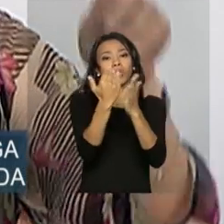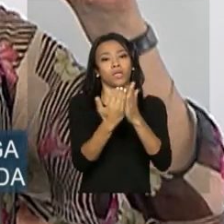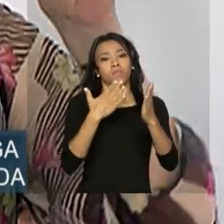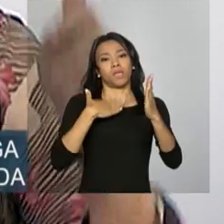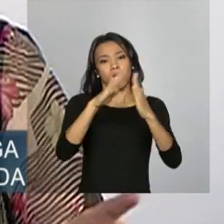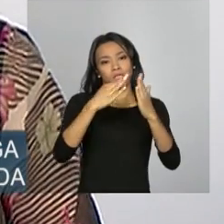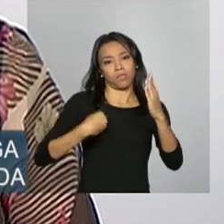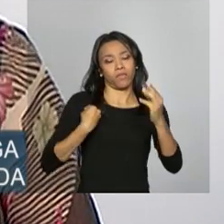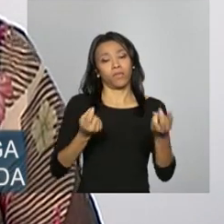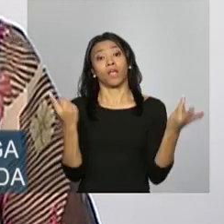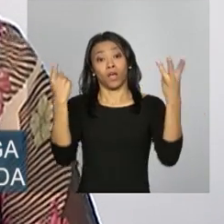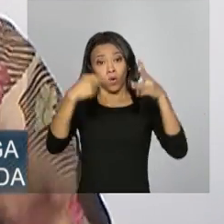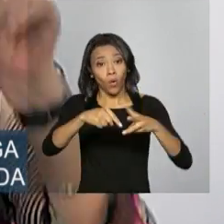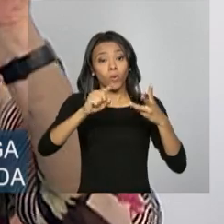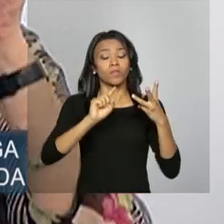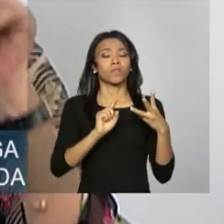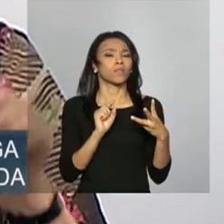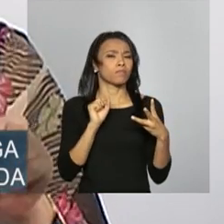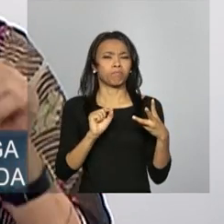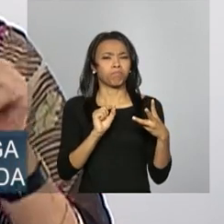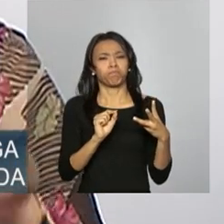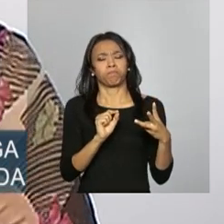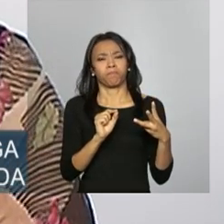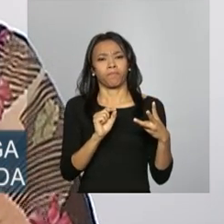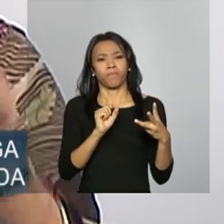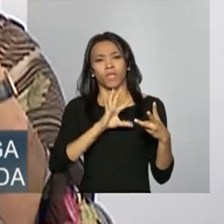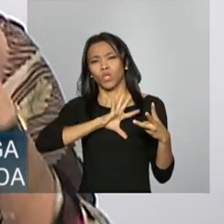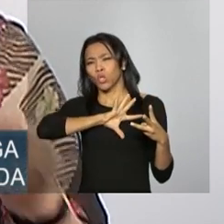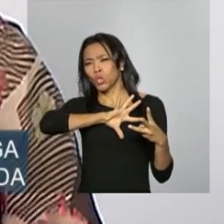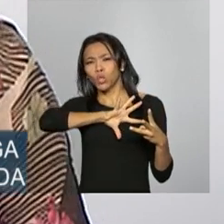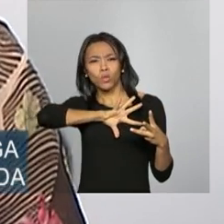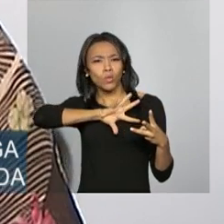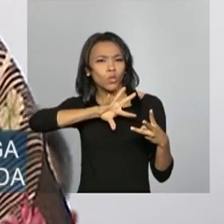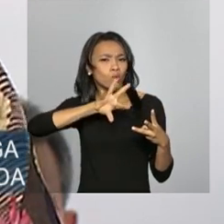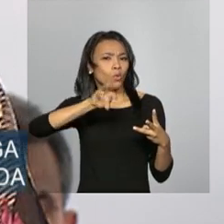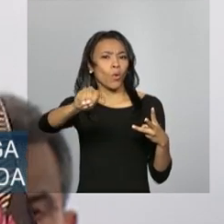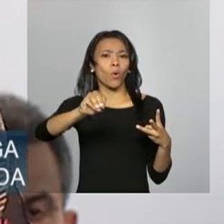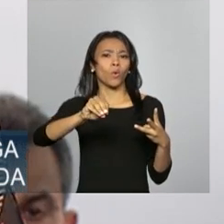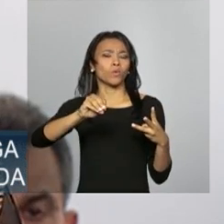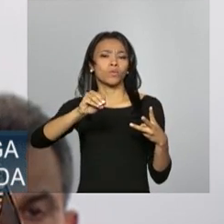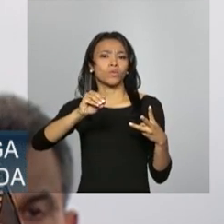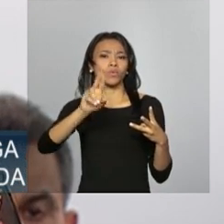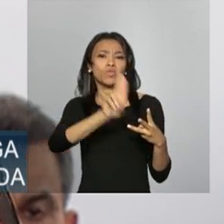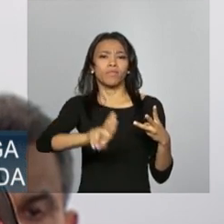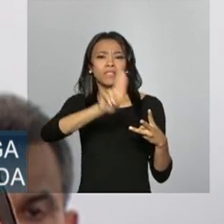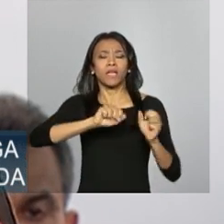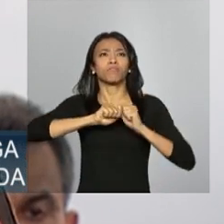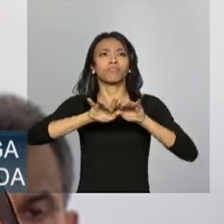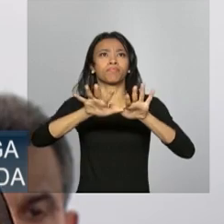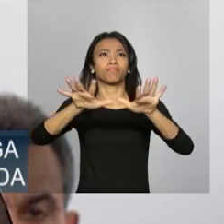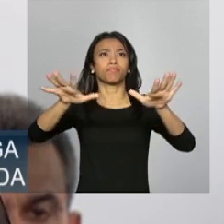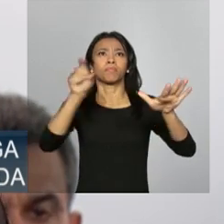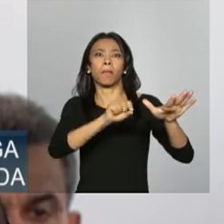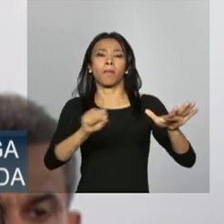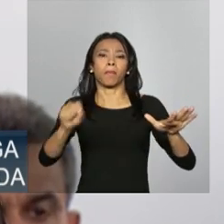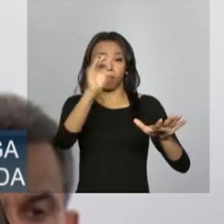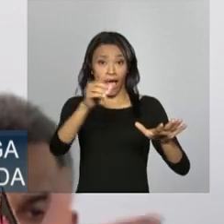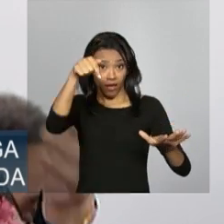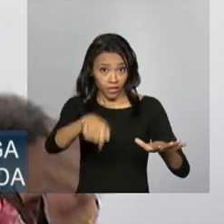Vida, contra todas as interiorizações de universidades aqui